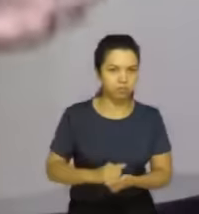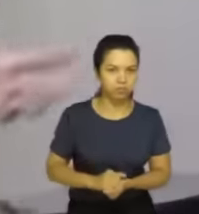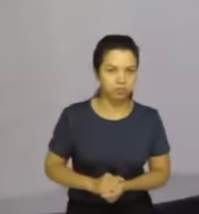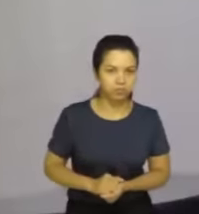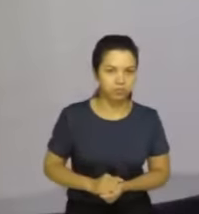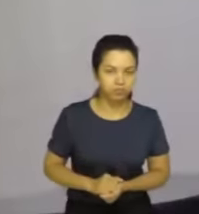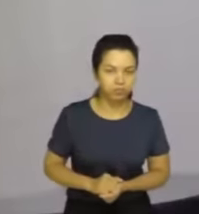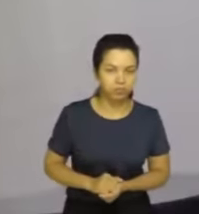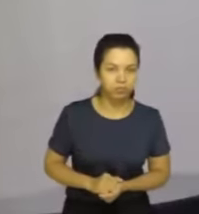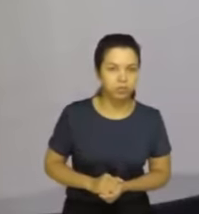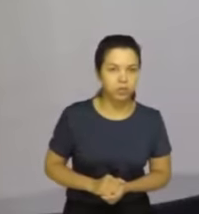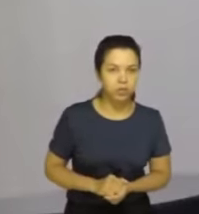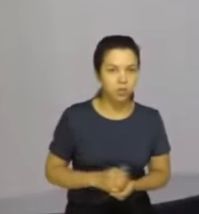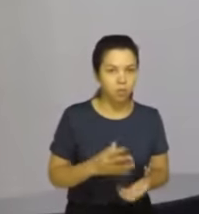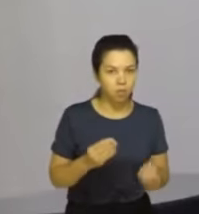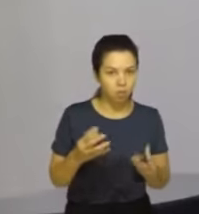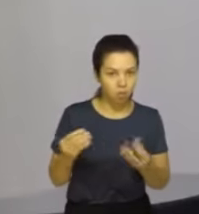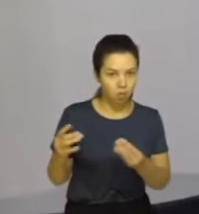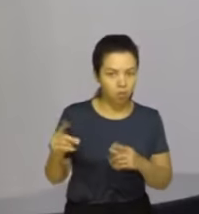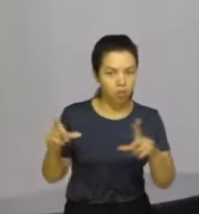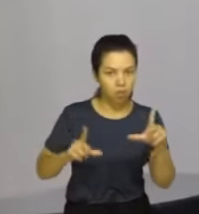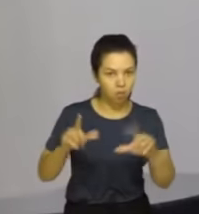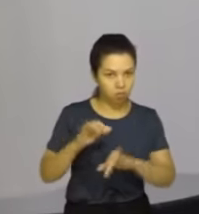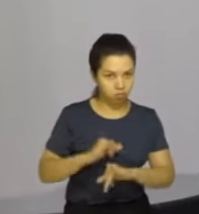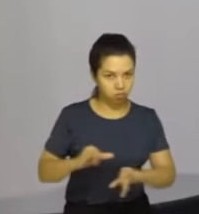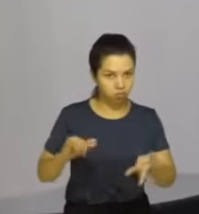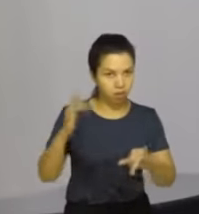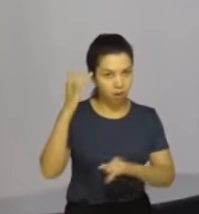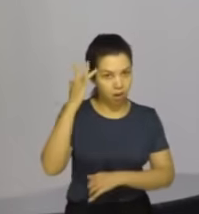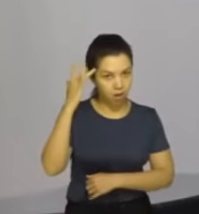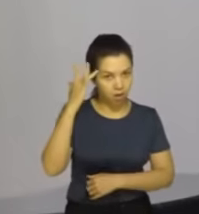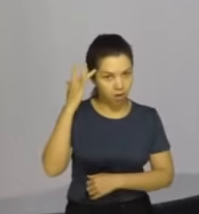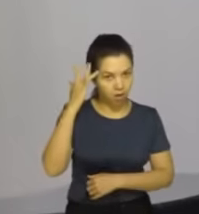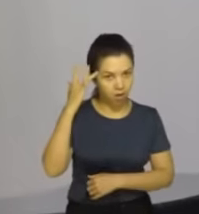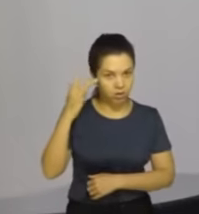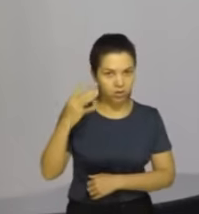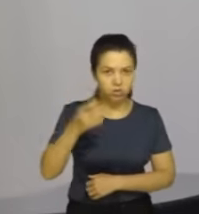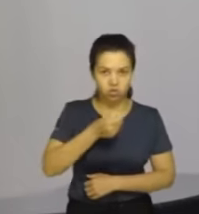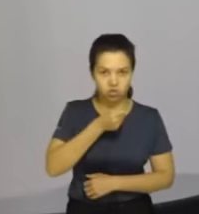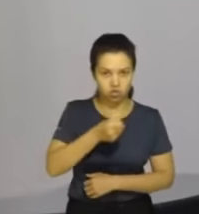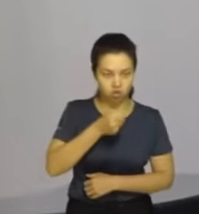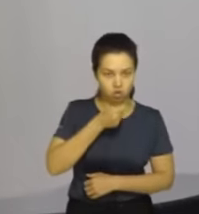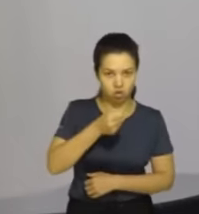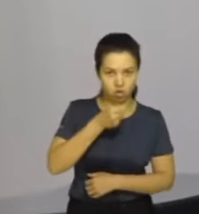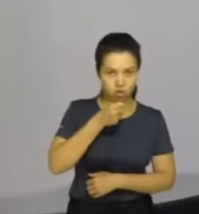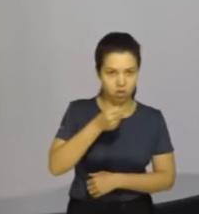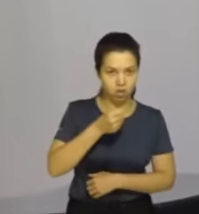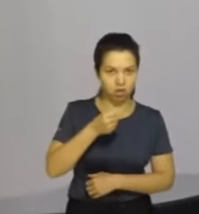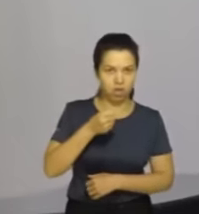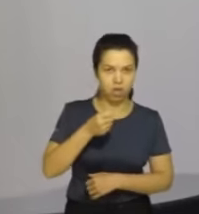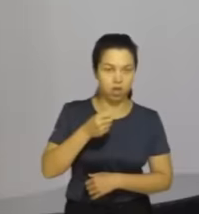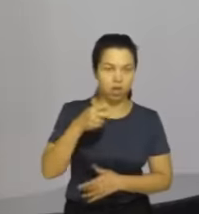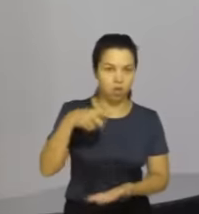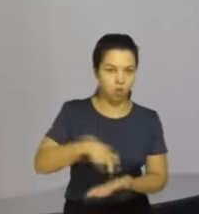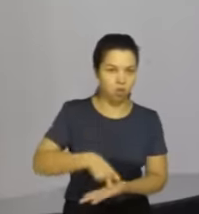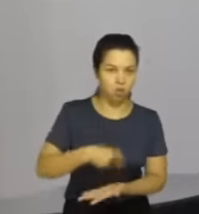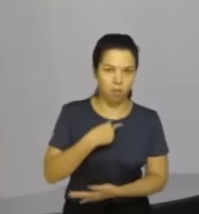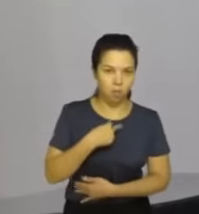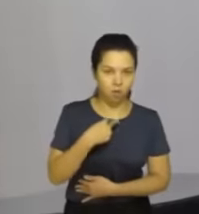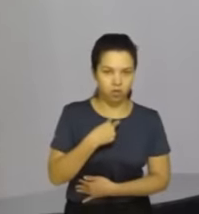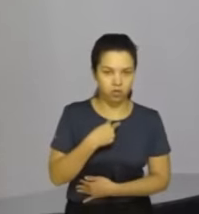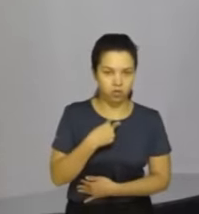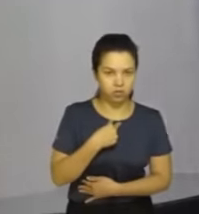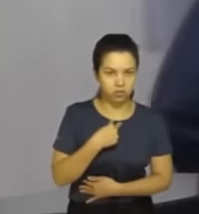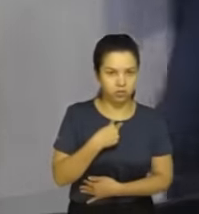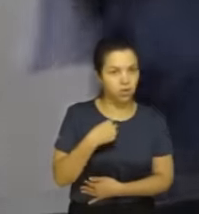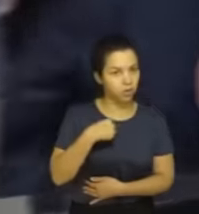evidentemente boa parte da imprensa que acha que o jornalista é inimputável, porque que eu saiba, senhores deputados, quem